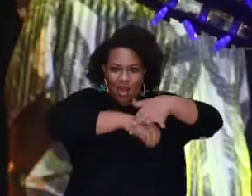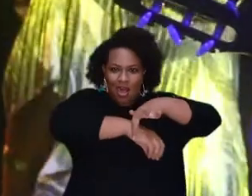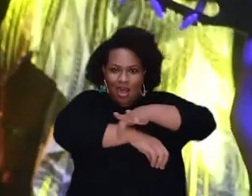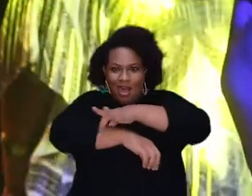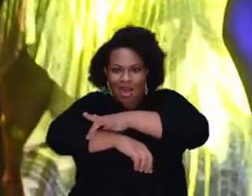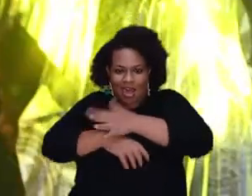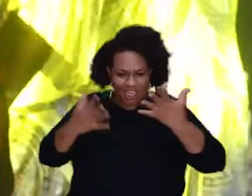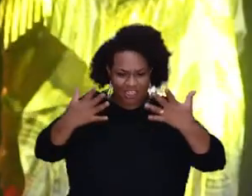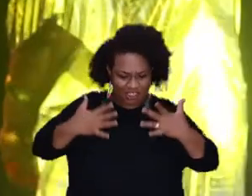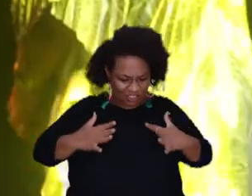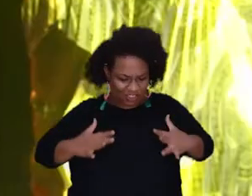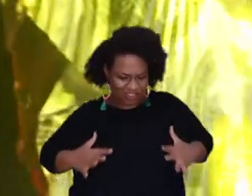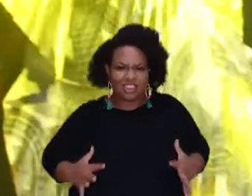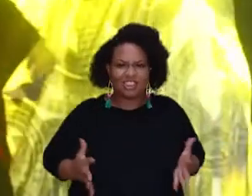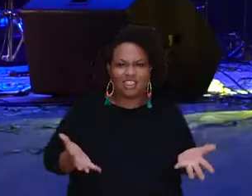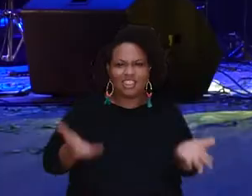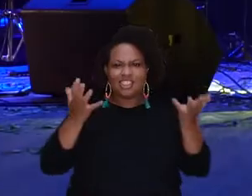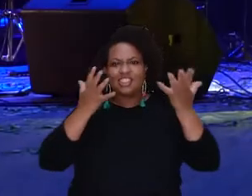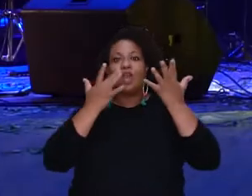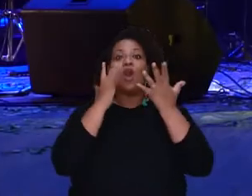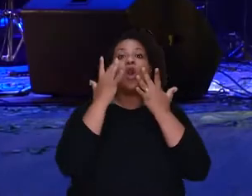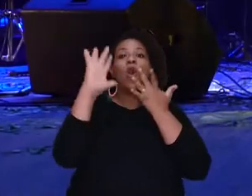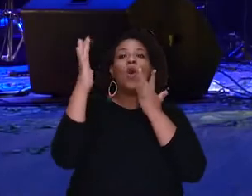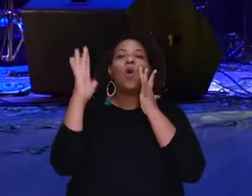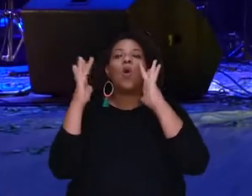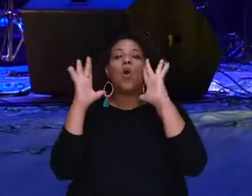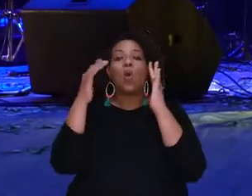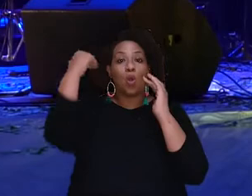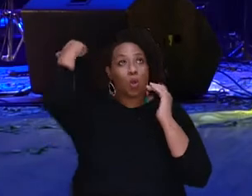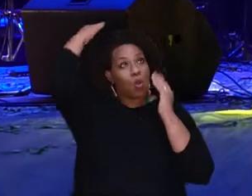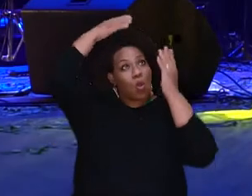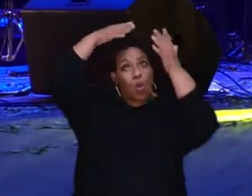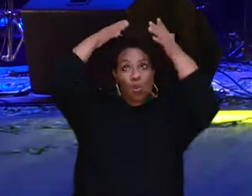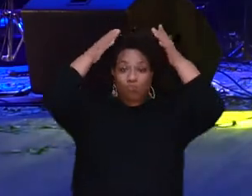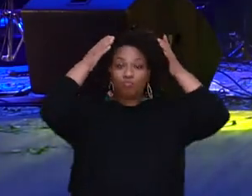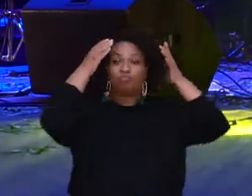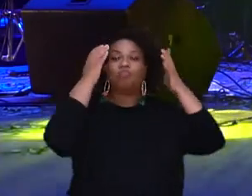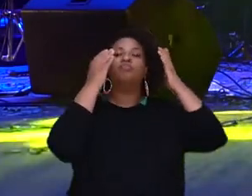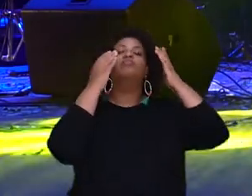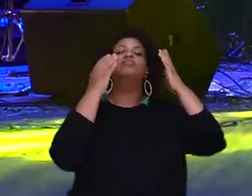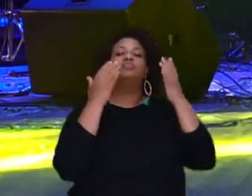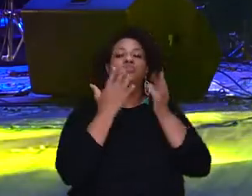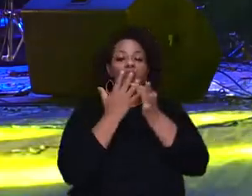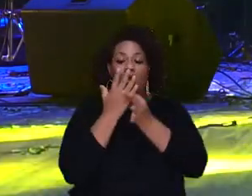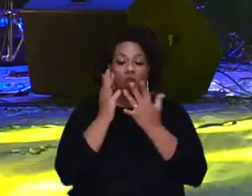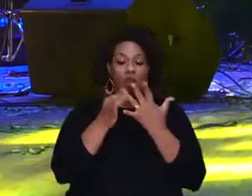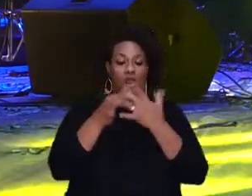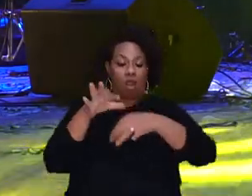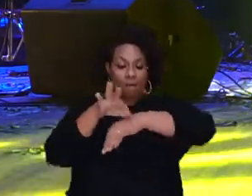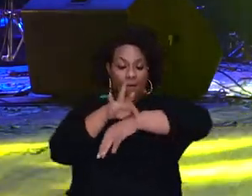turbante, pulseira, anel e cola. Vestida de ouro, turbante, pulseira, anel e cola de